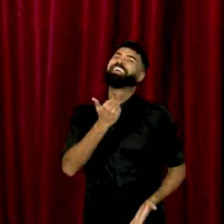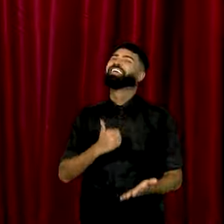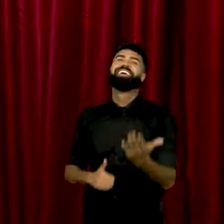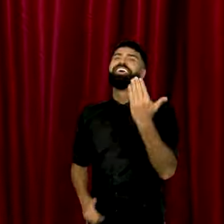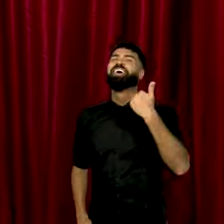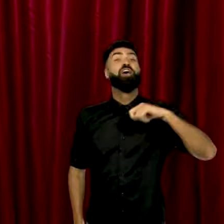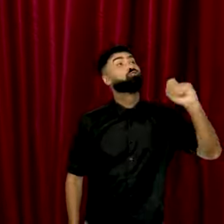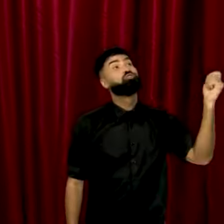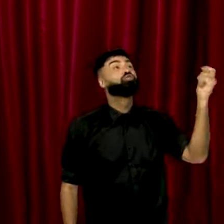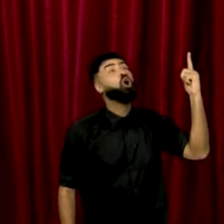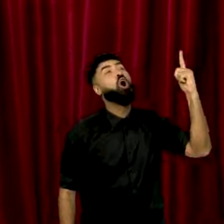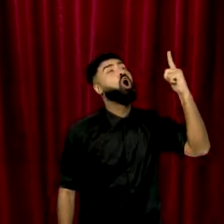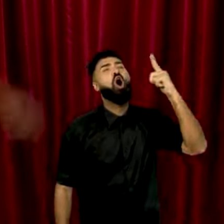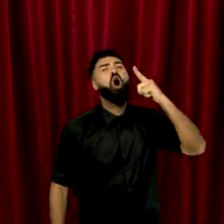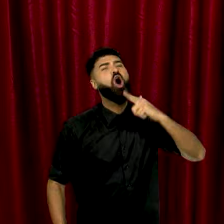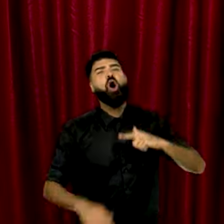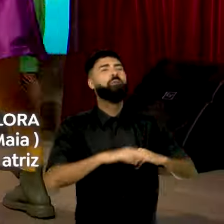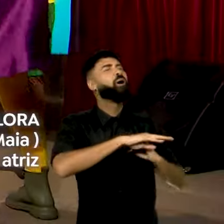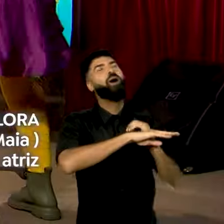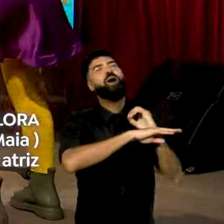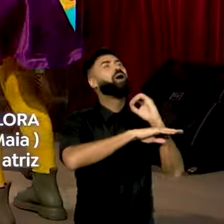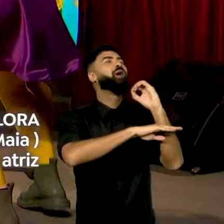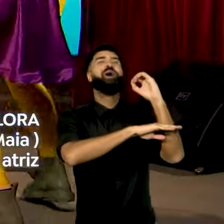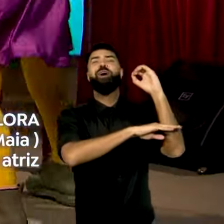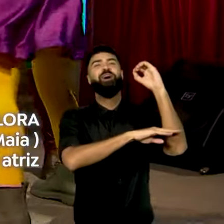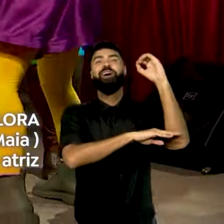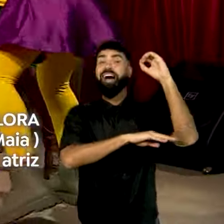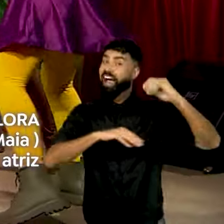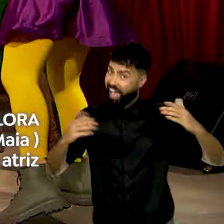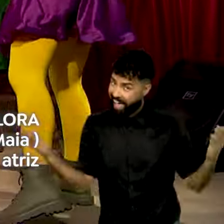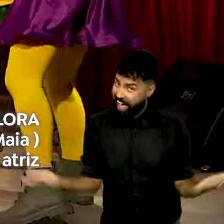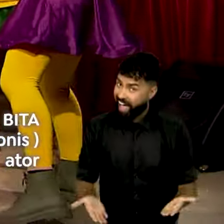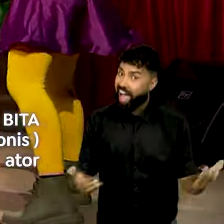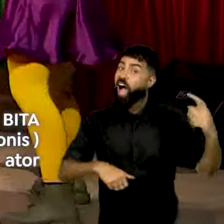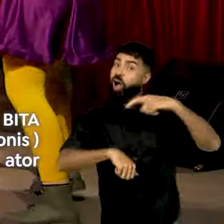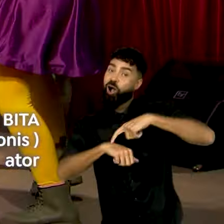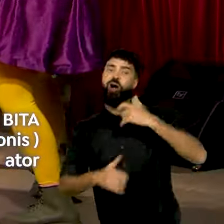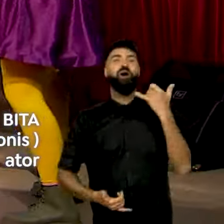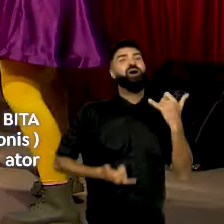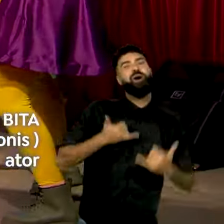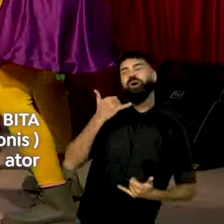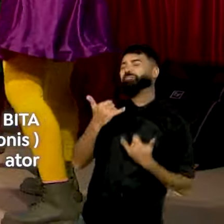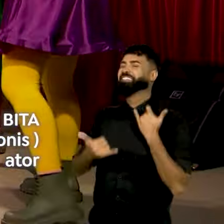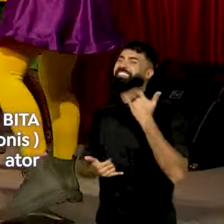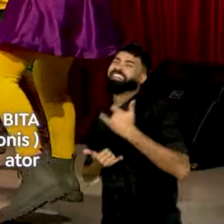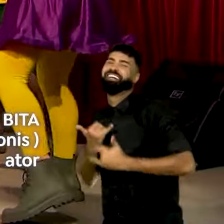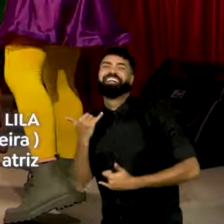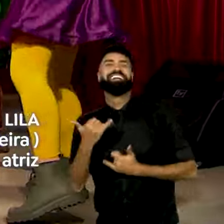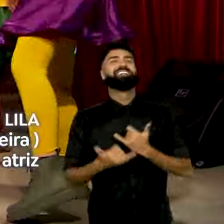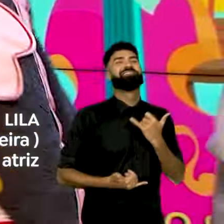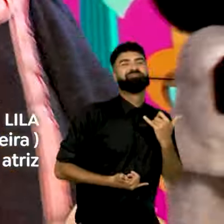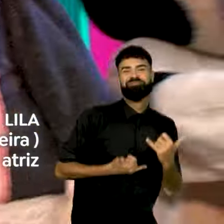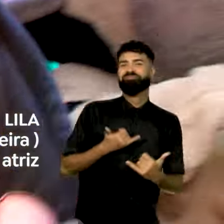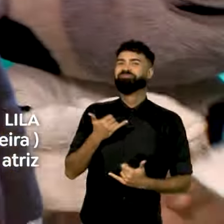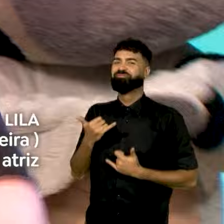o sol raiou e agora é hora de